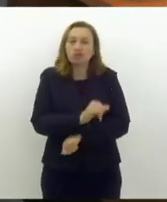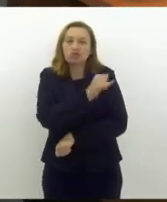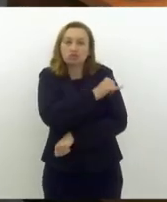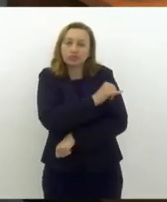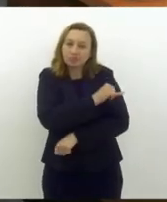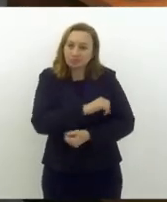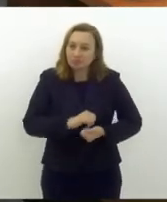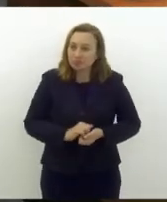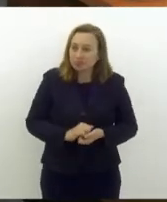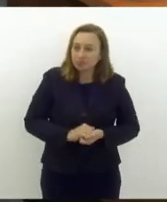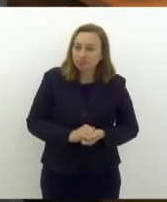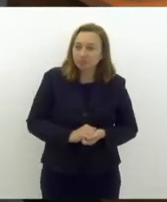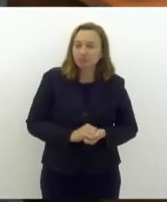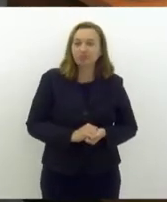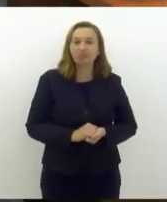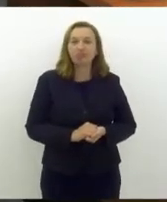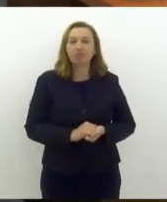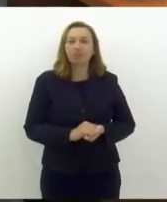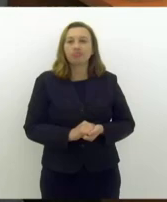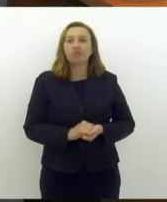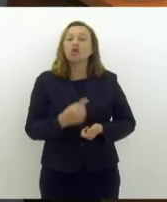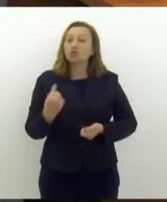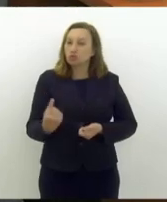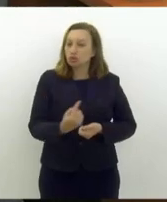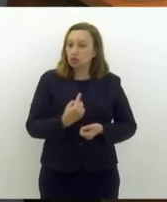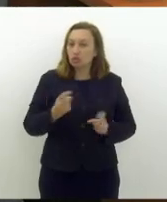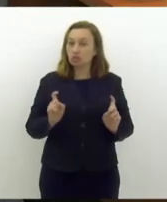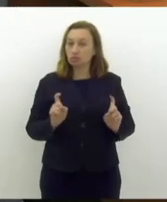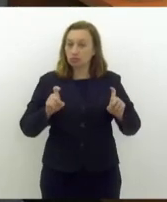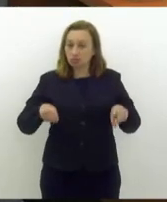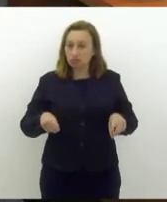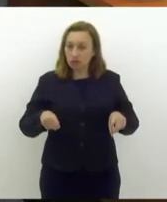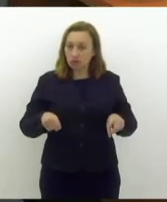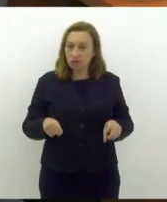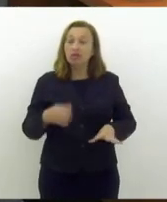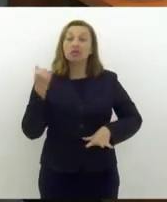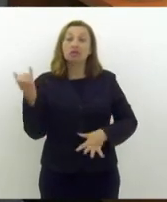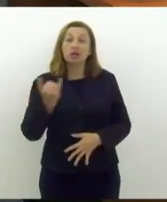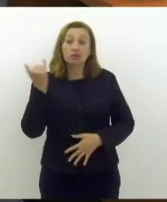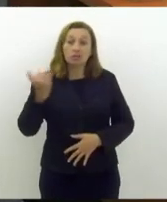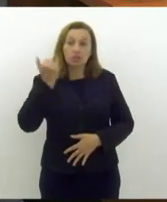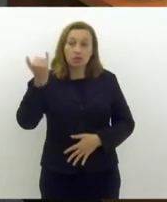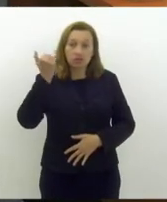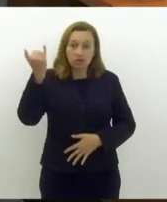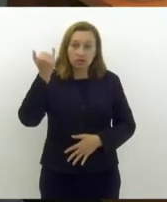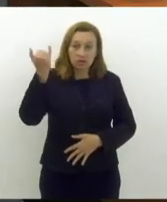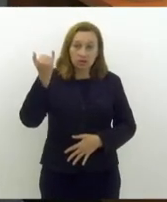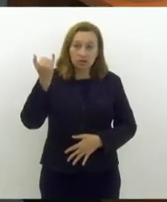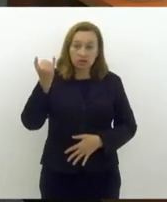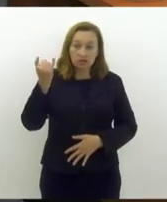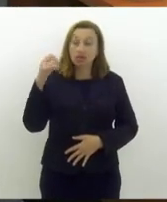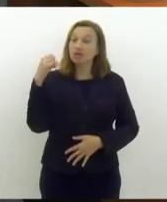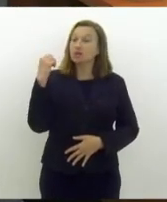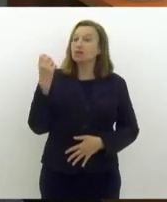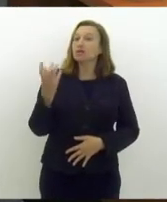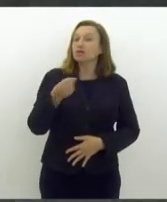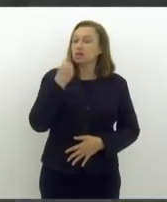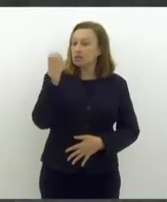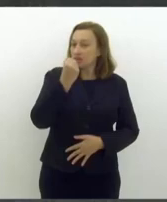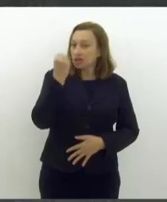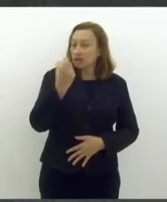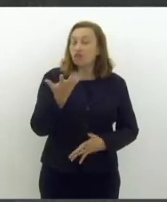do Rio de Janeiro através dos nossos mandatos da importância de que foi da serenidade que foi